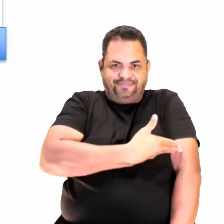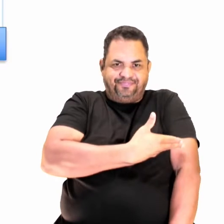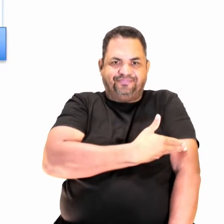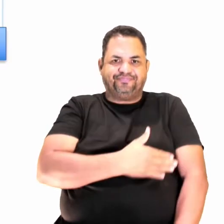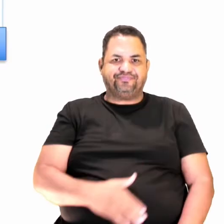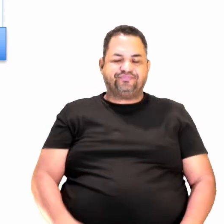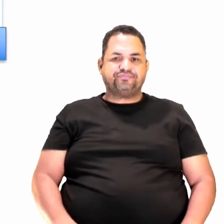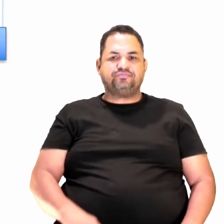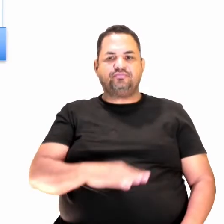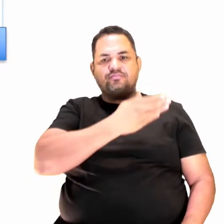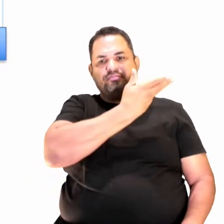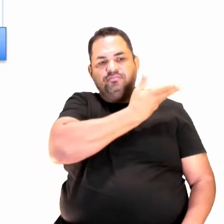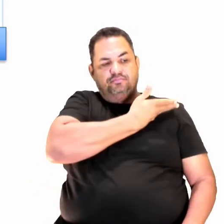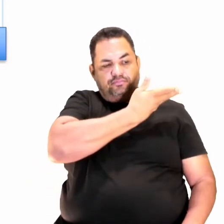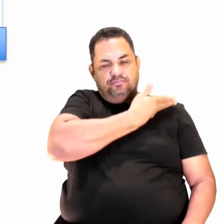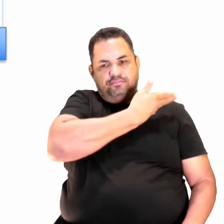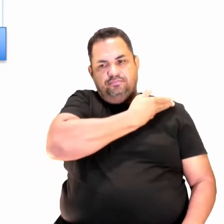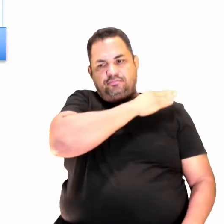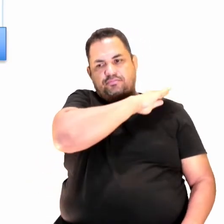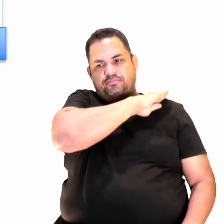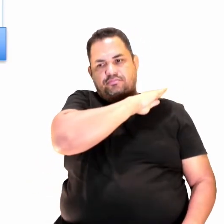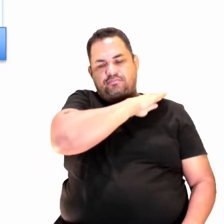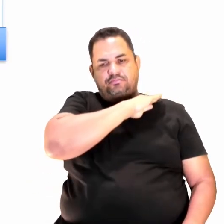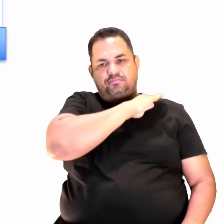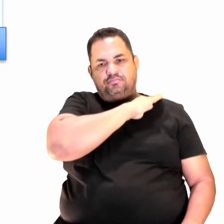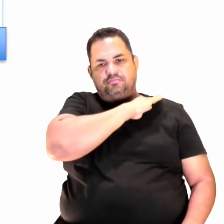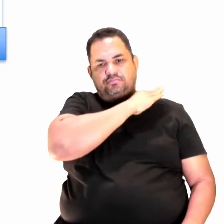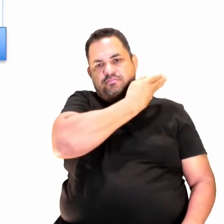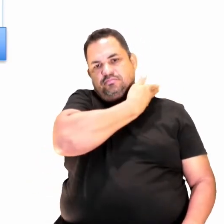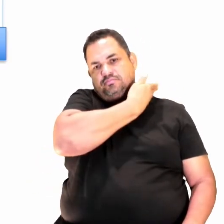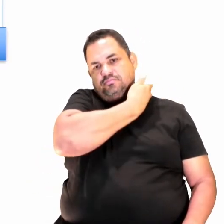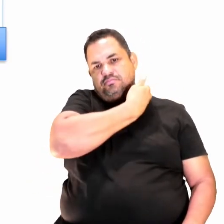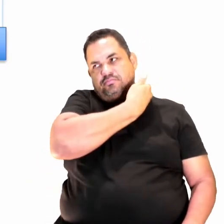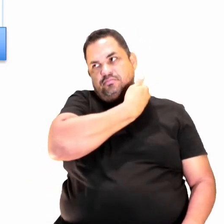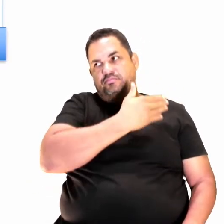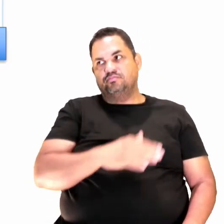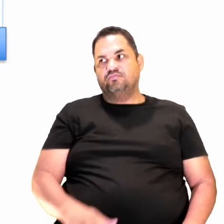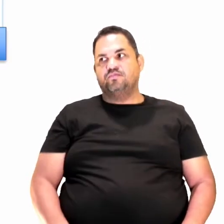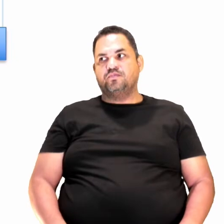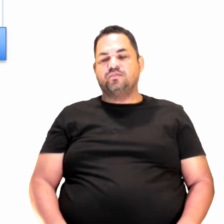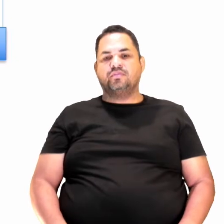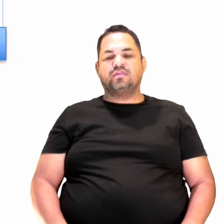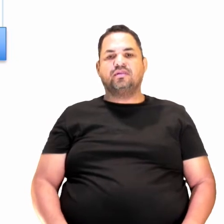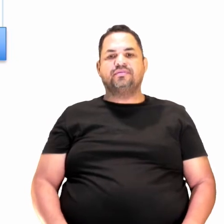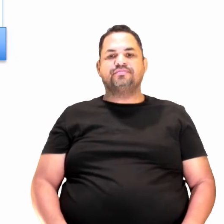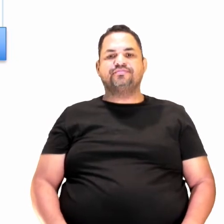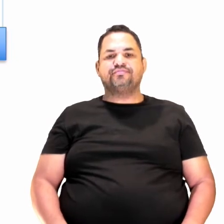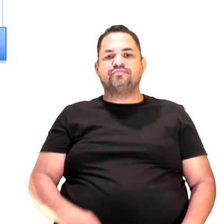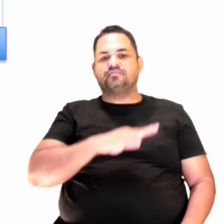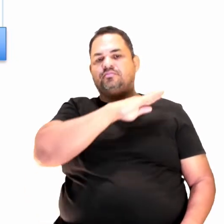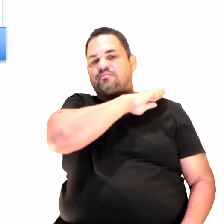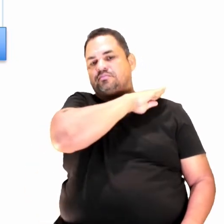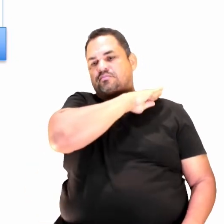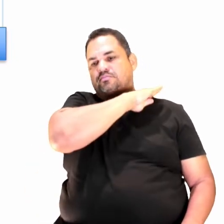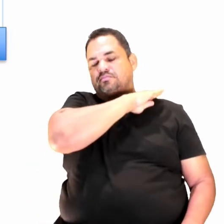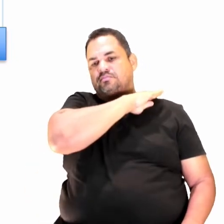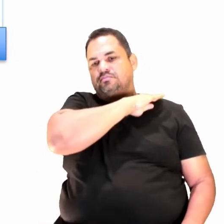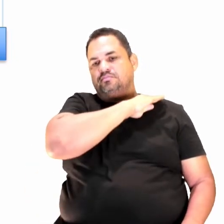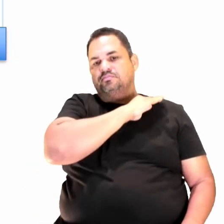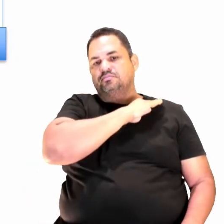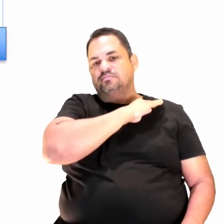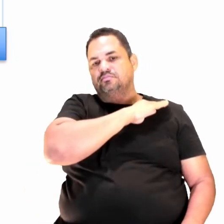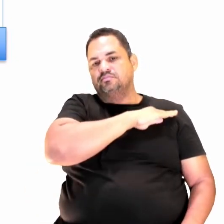acima do peso, como falando de overweight. Ou alguém pode ser gordo, fat, que, enfim, que essa palavra não